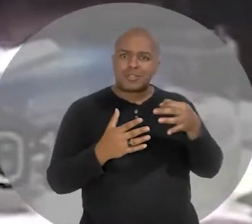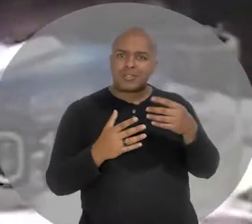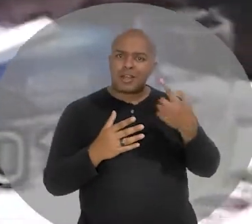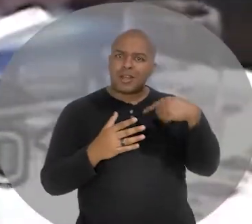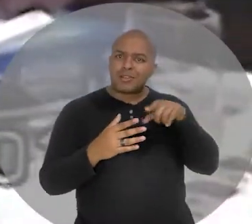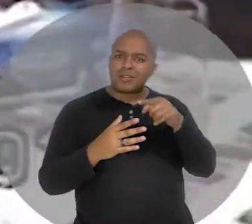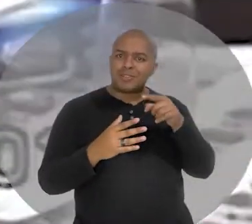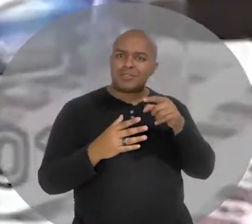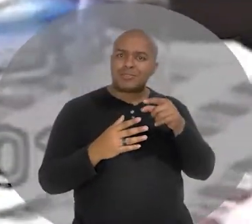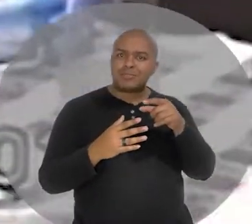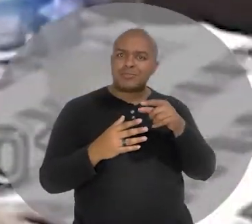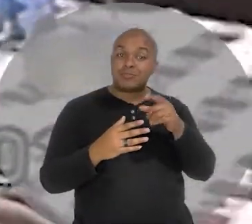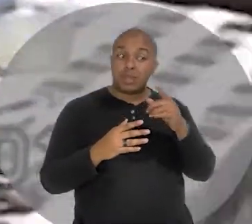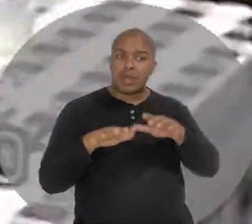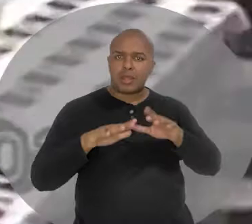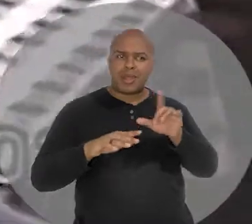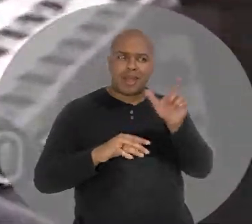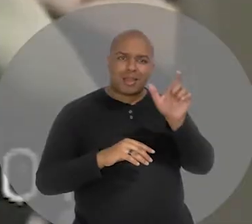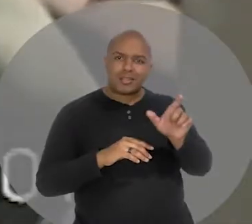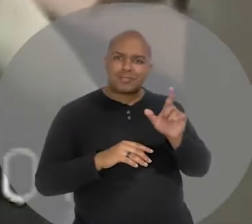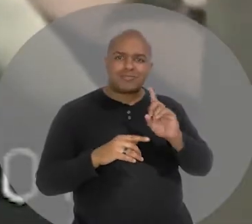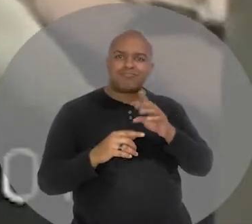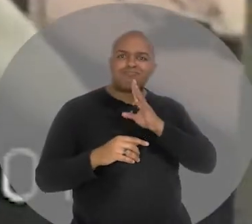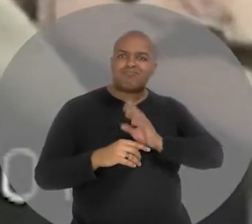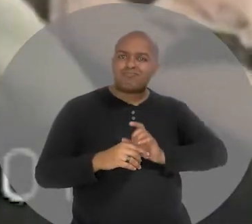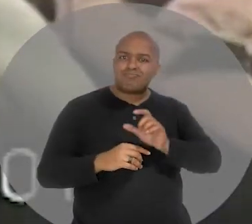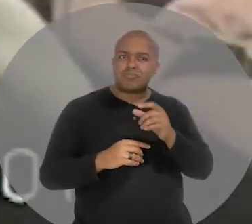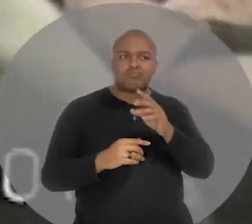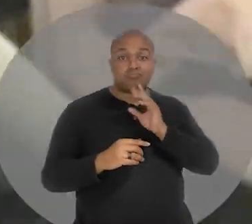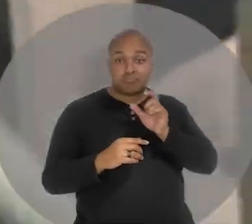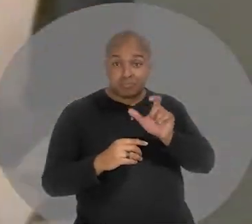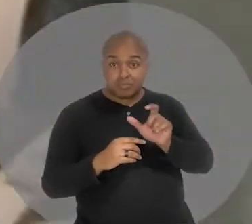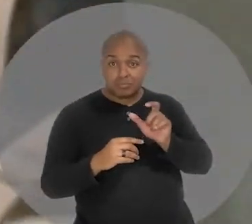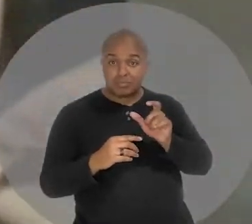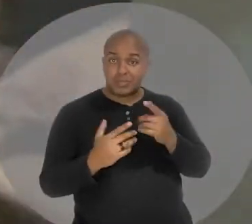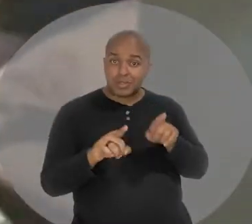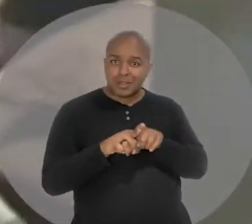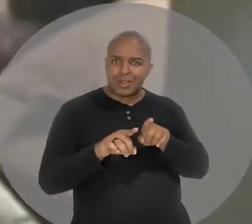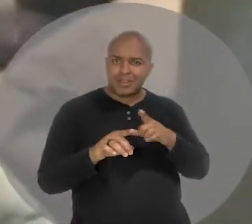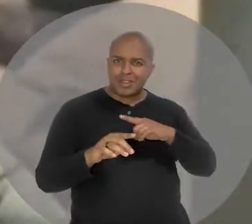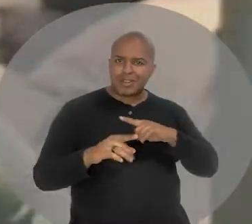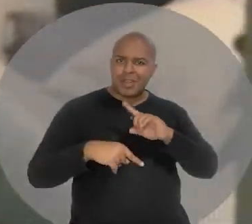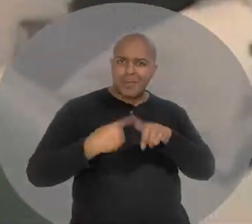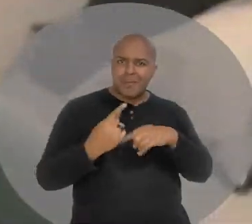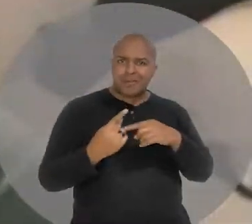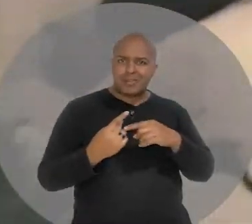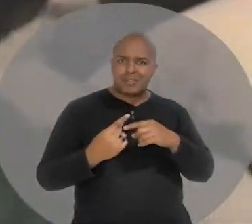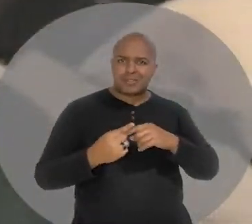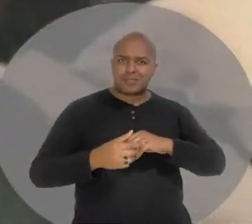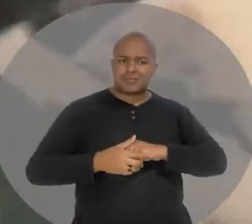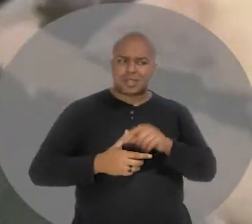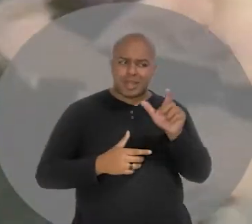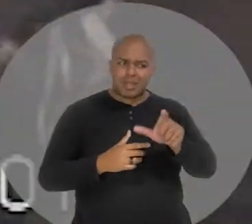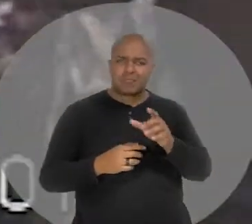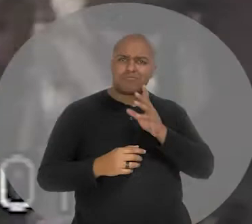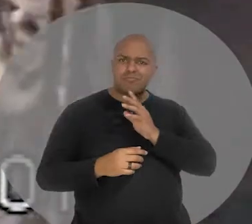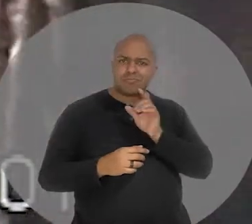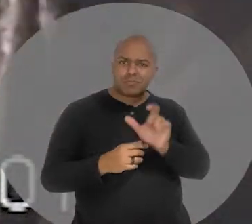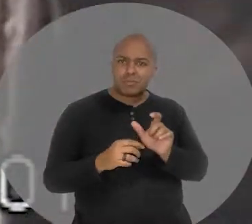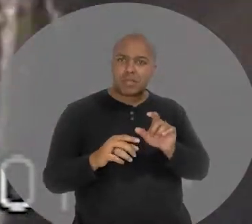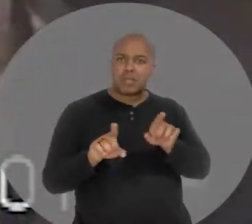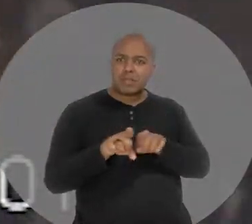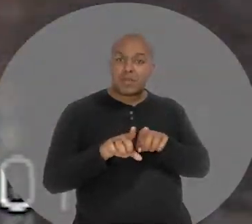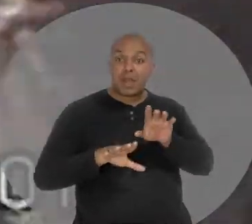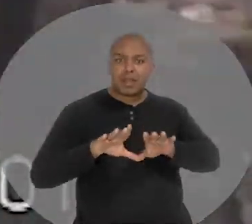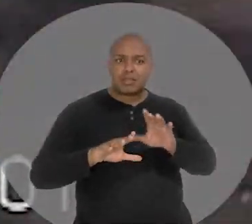2001. Talvez para aqueles que não conhecerem, né, tempo depois, né, para aqueles que conheceram, mas talvez tenham